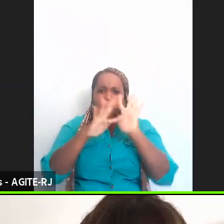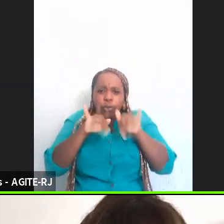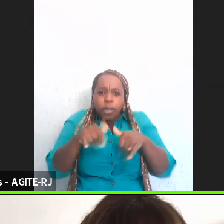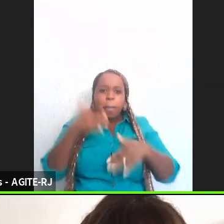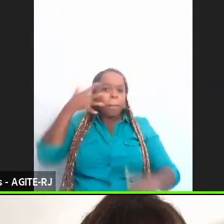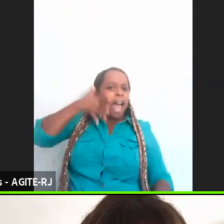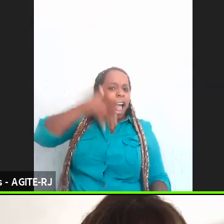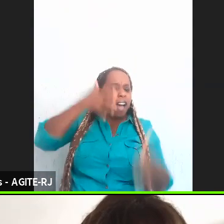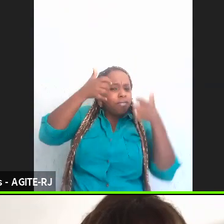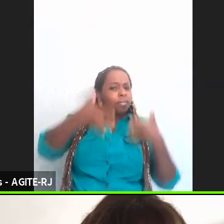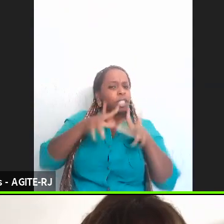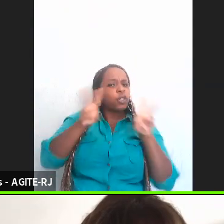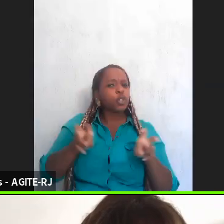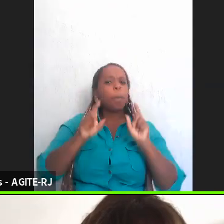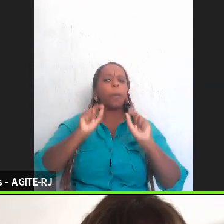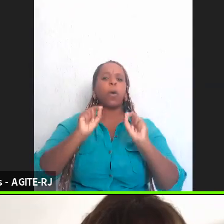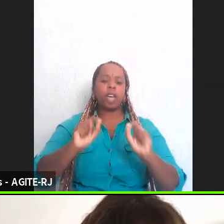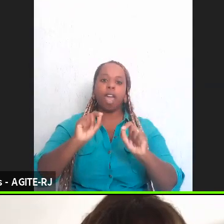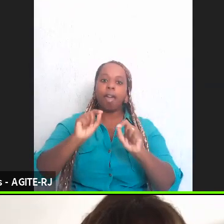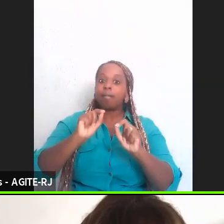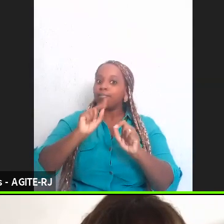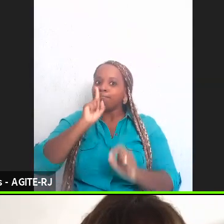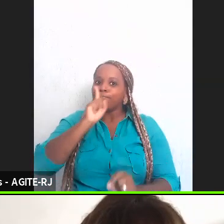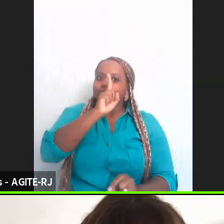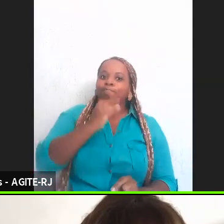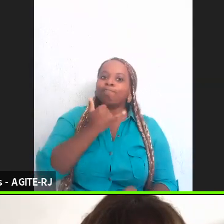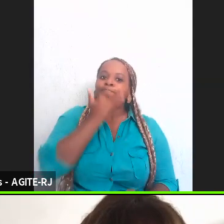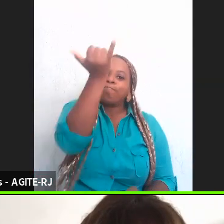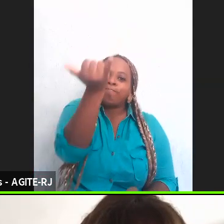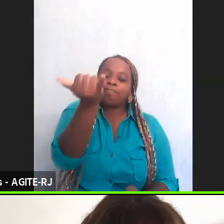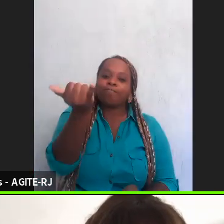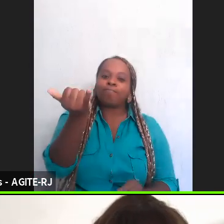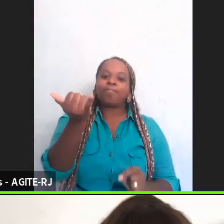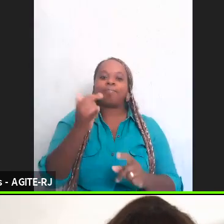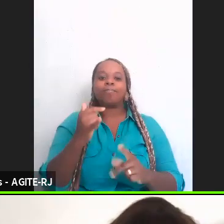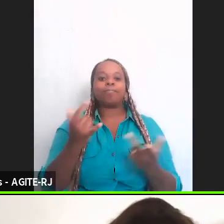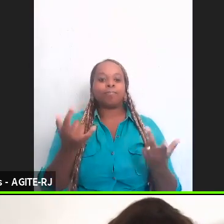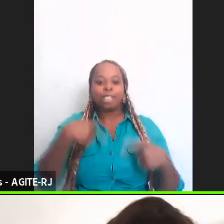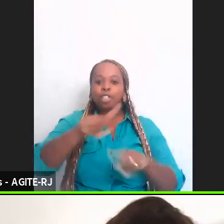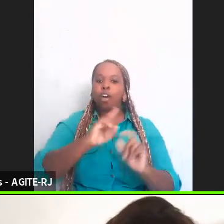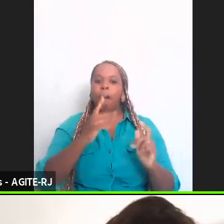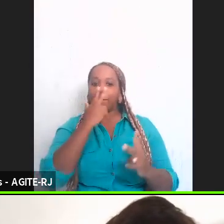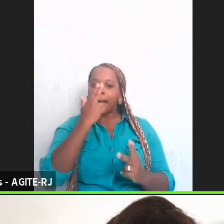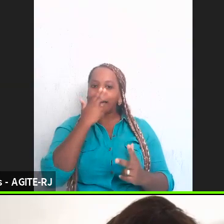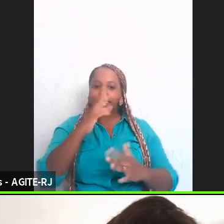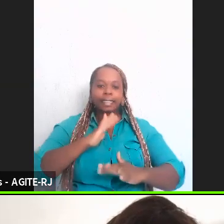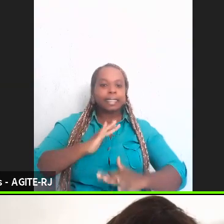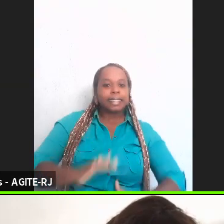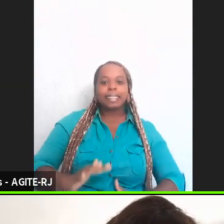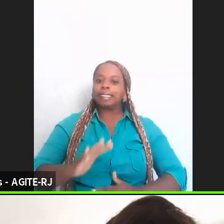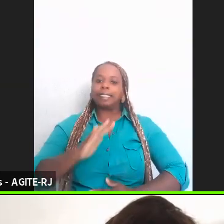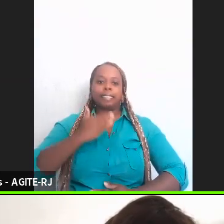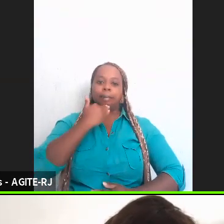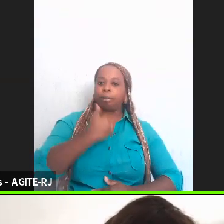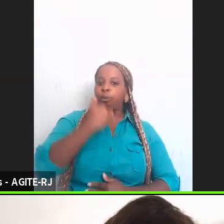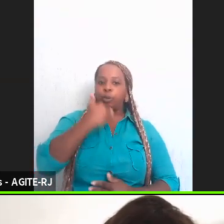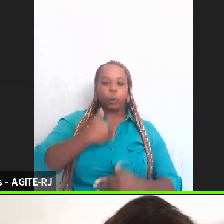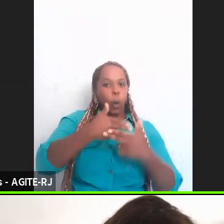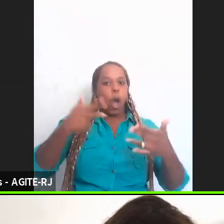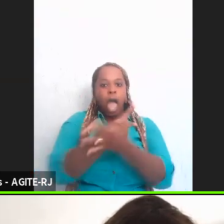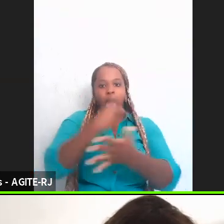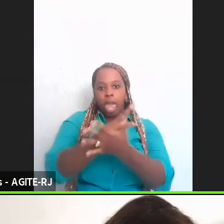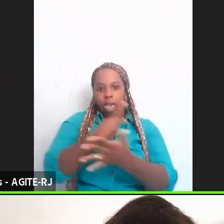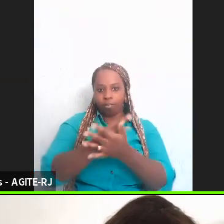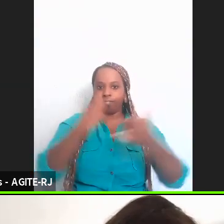sobre os erros e como a gente fica, né, se cobrando por erros feitos. E nesse